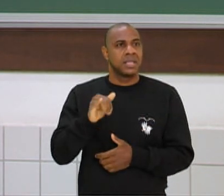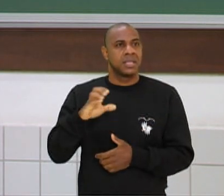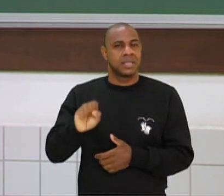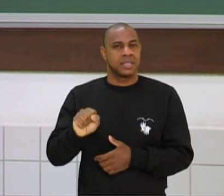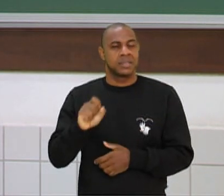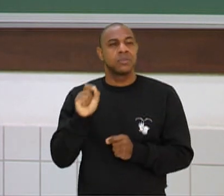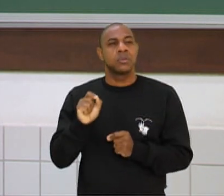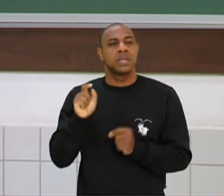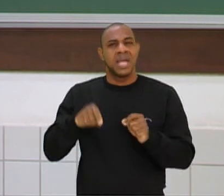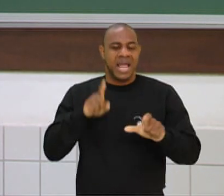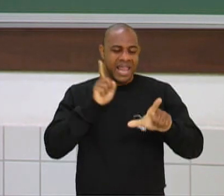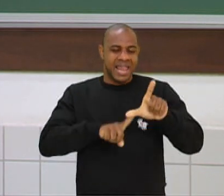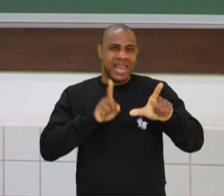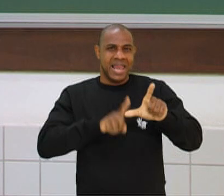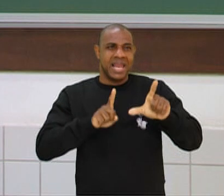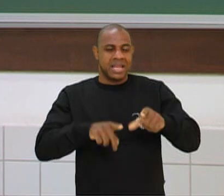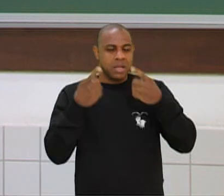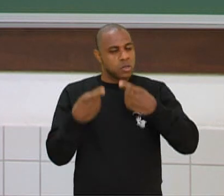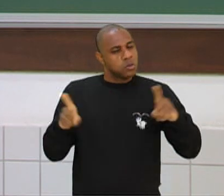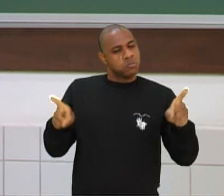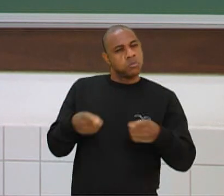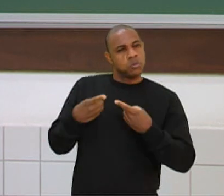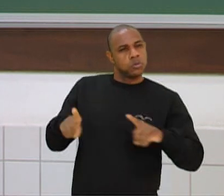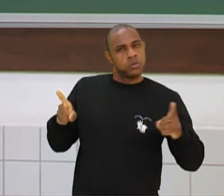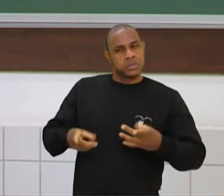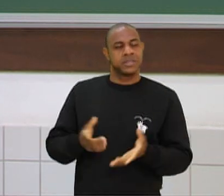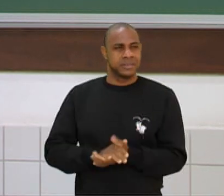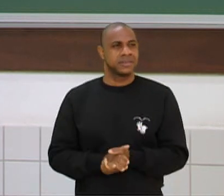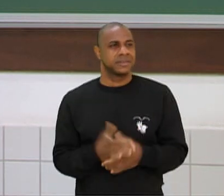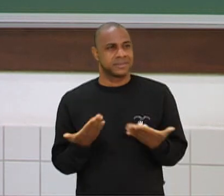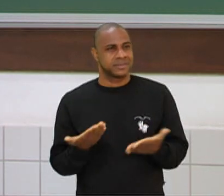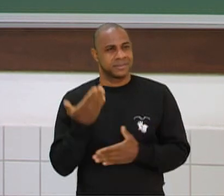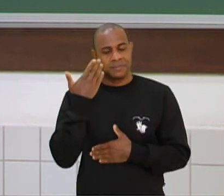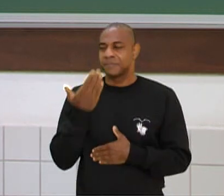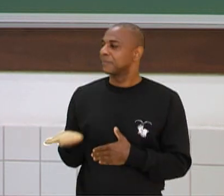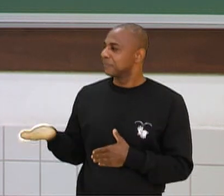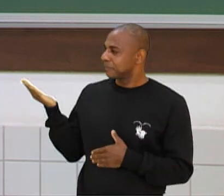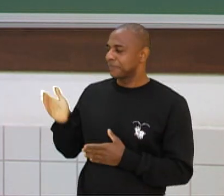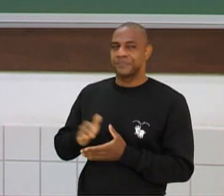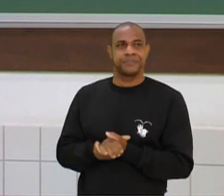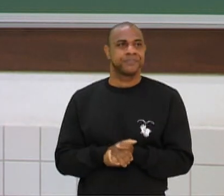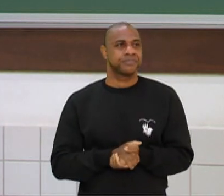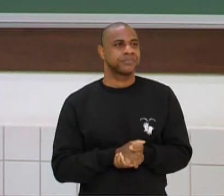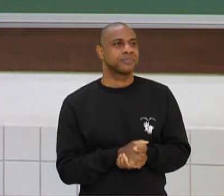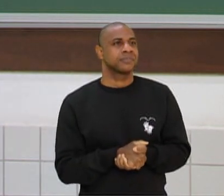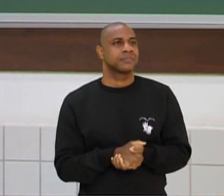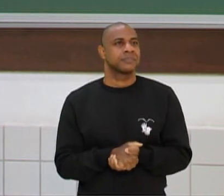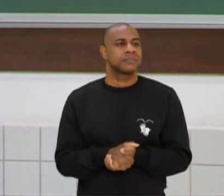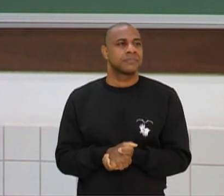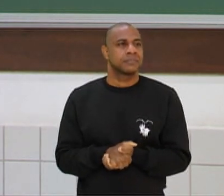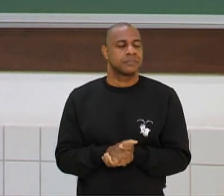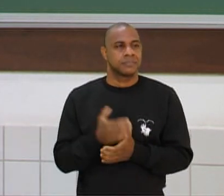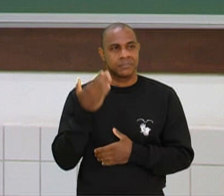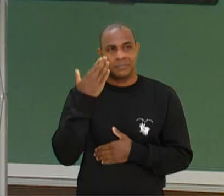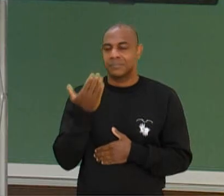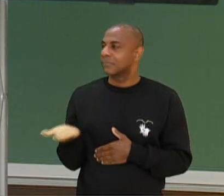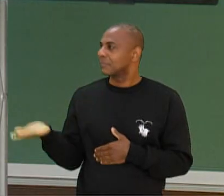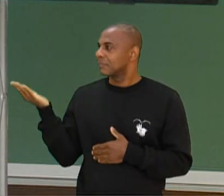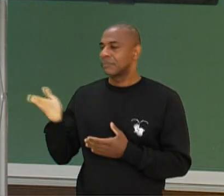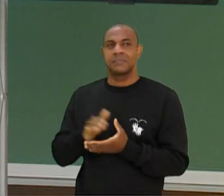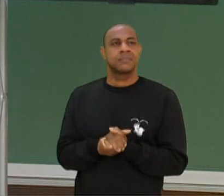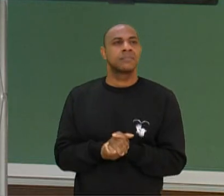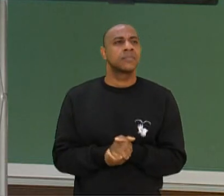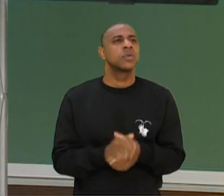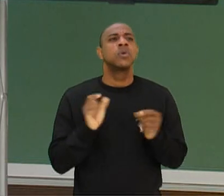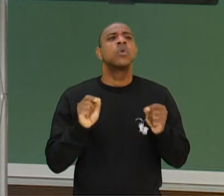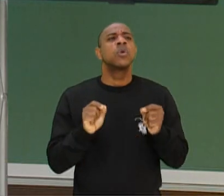Seria aquelas letras daquelas canções maravilhosas, né? Vamos ver aqui com a teacher? Yes, teacher! Very good! O que